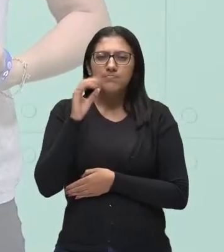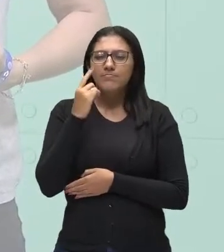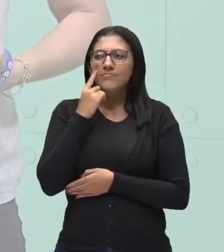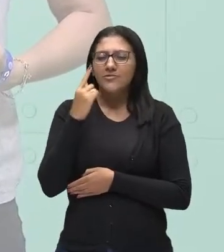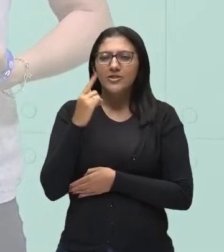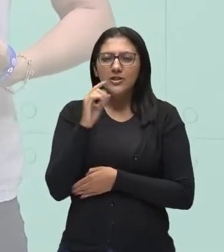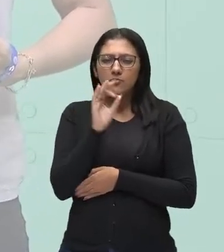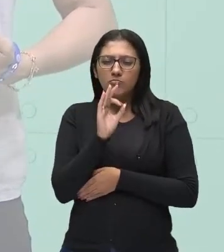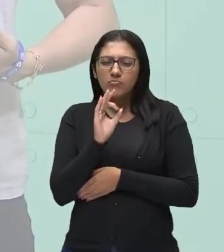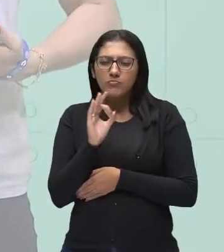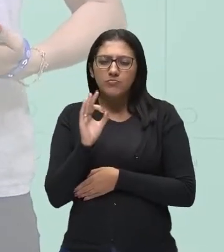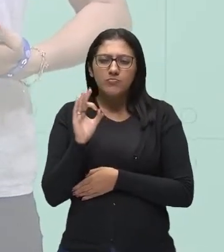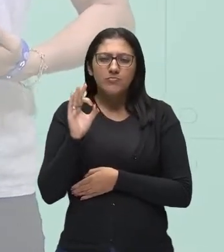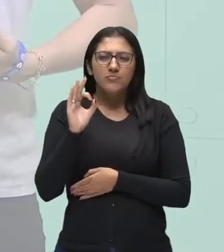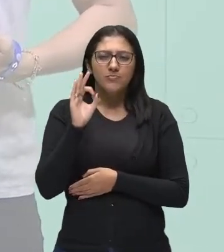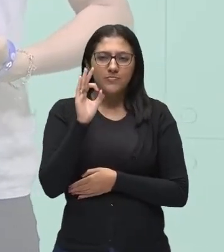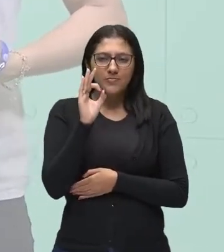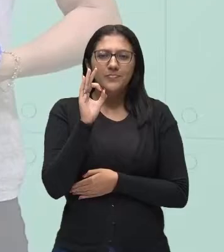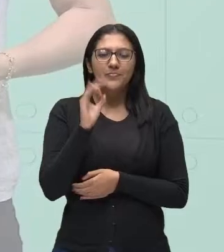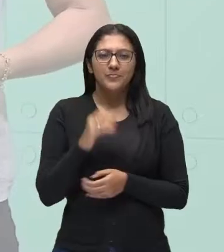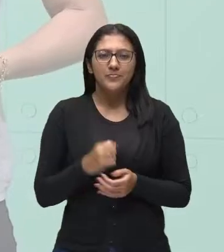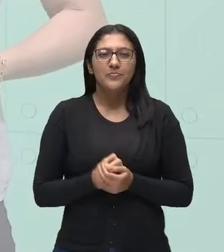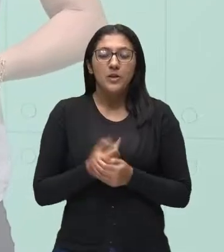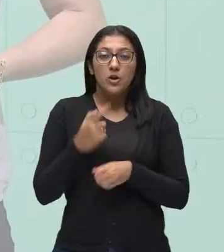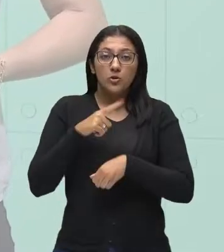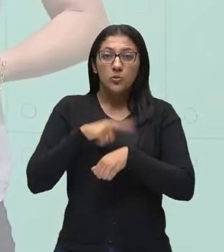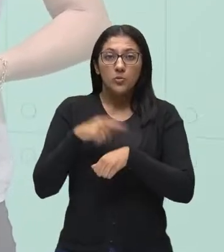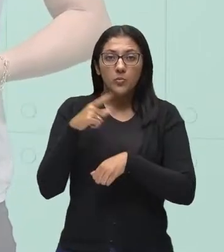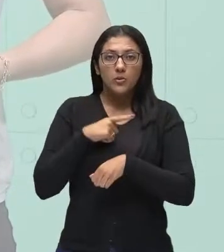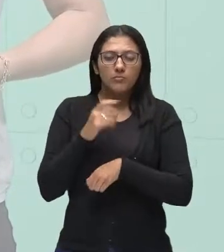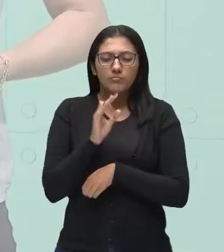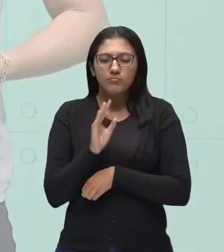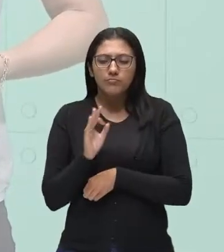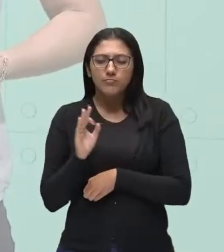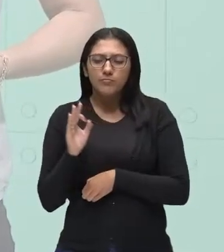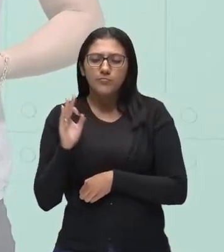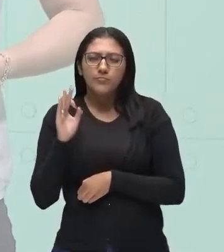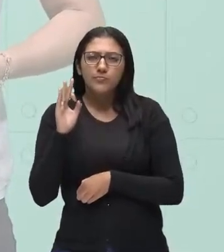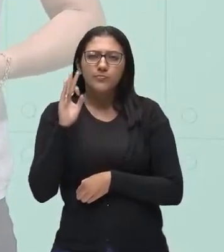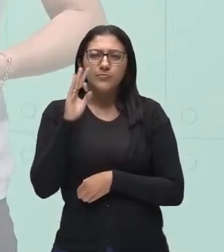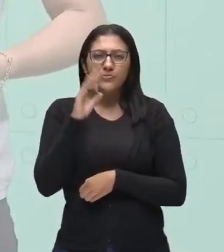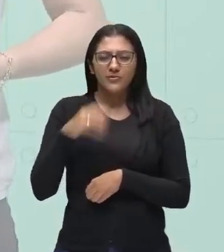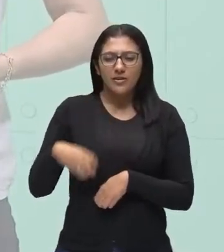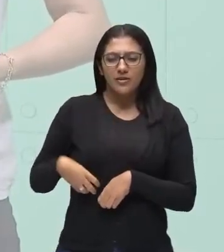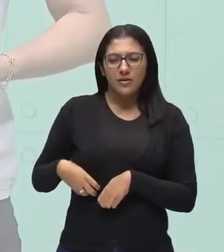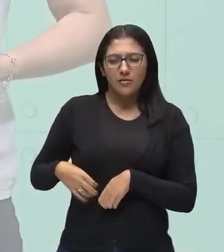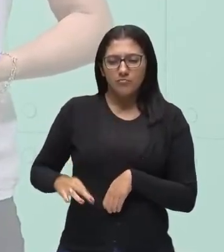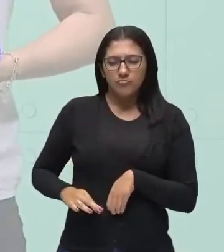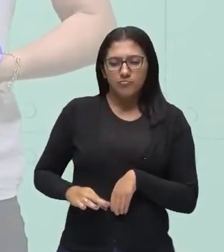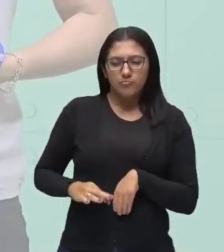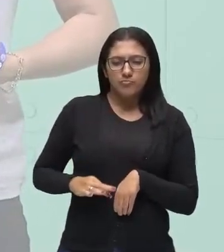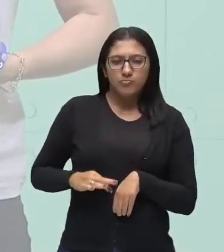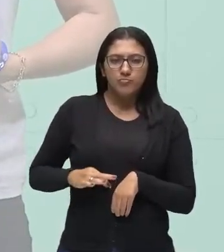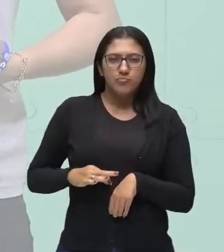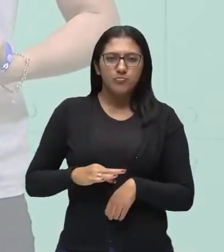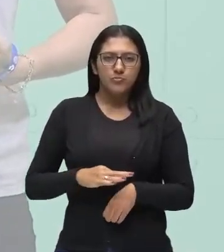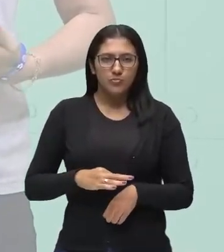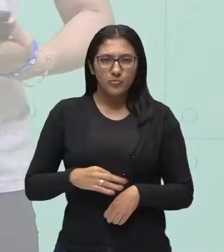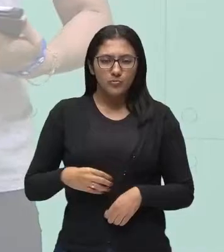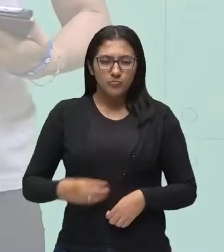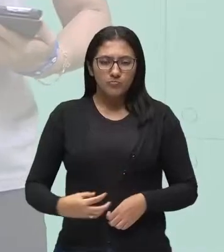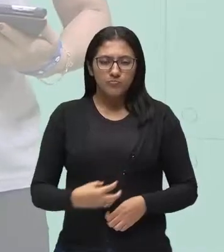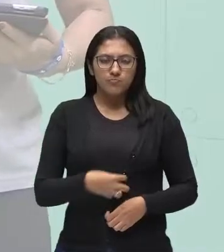ovócito saindo. Gente, no momento em que o ovócito sai, observa que ele foi lá para a tuba uterina, tá